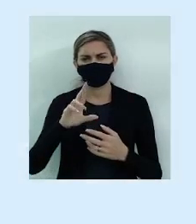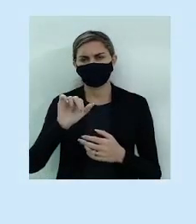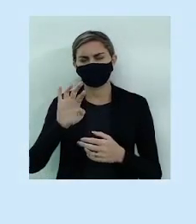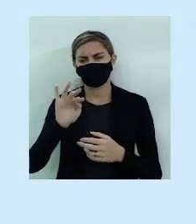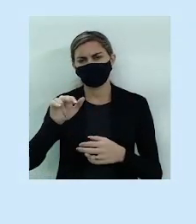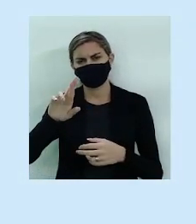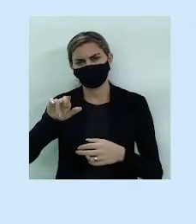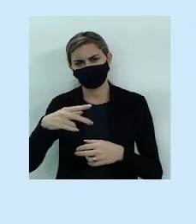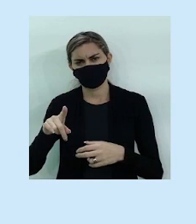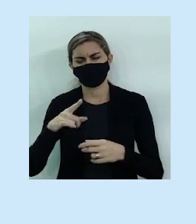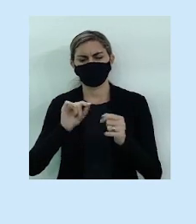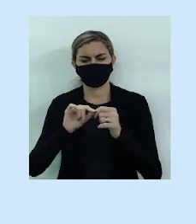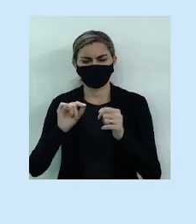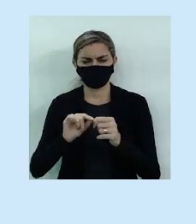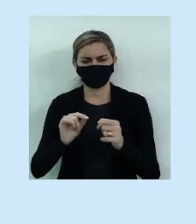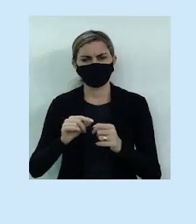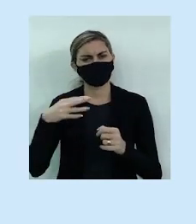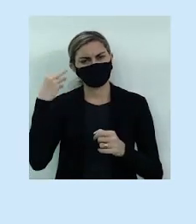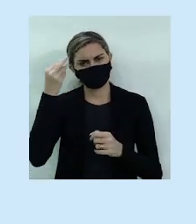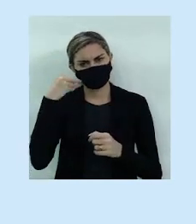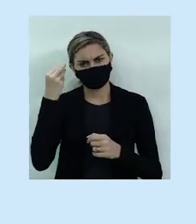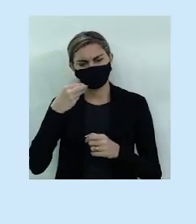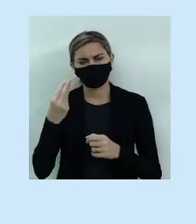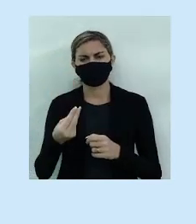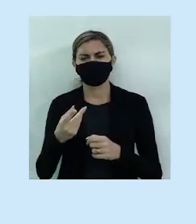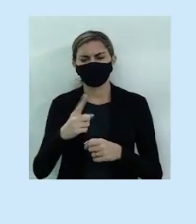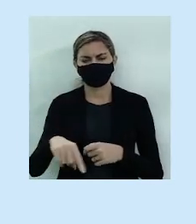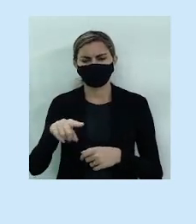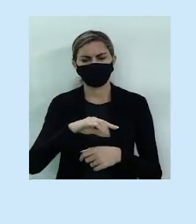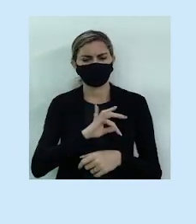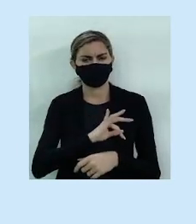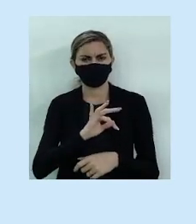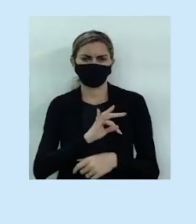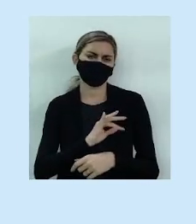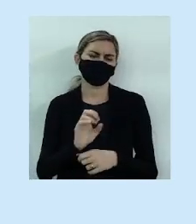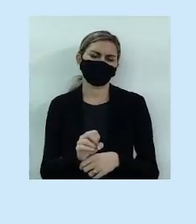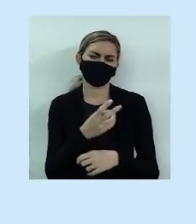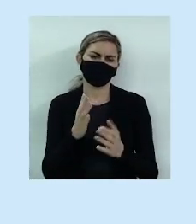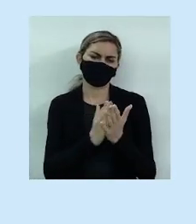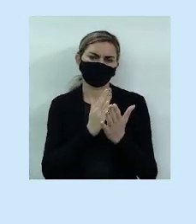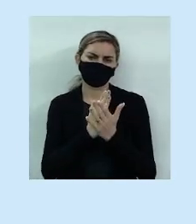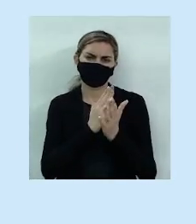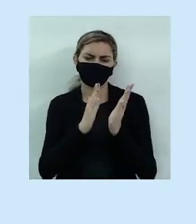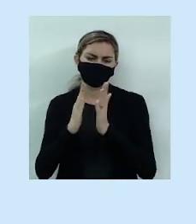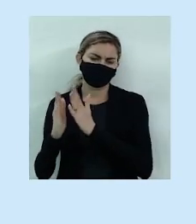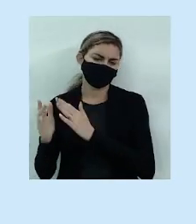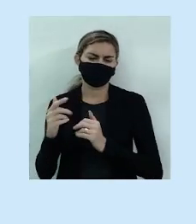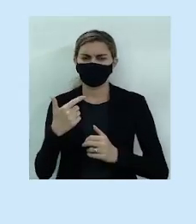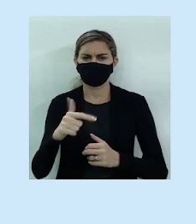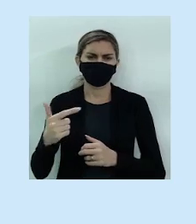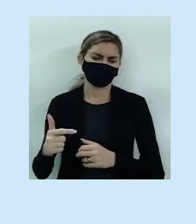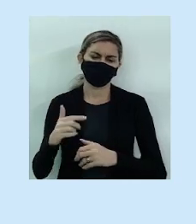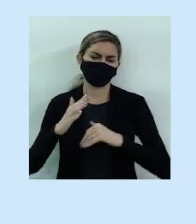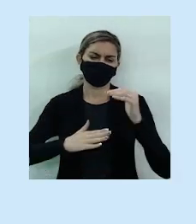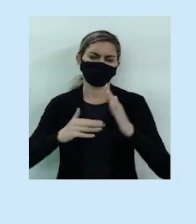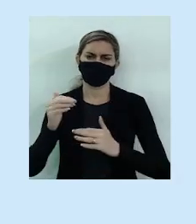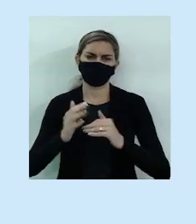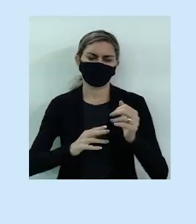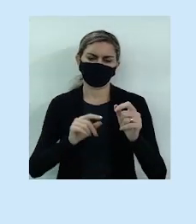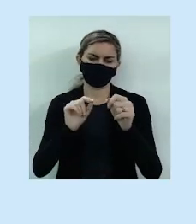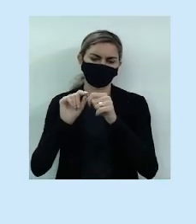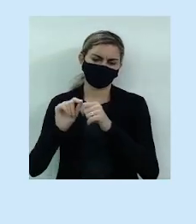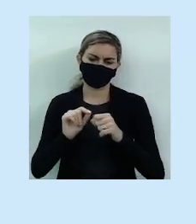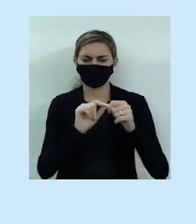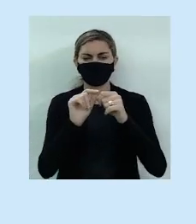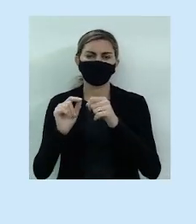ela precisa ser feita por um especialista. Nós, como técnicos ou como bibliotecários, nós não estamos habilitados a